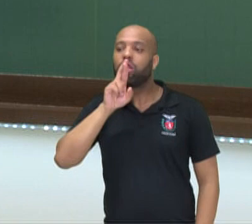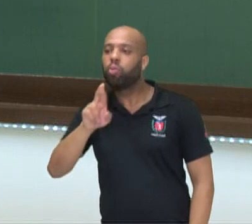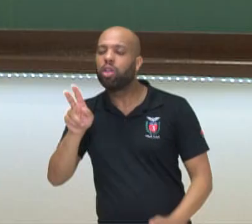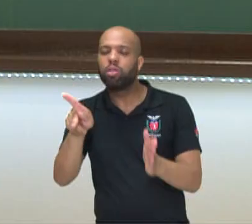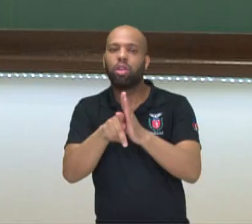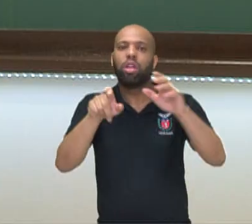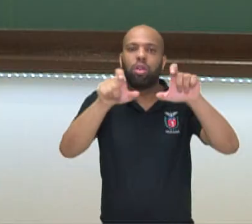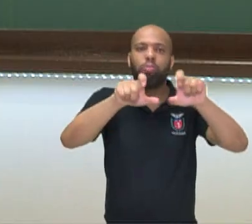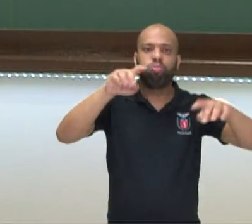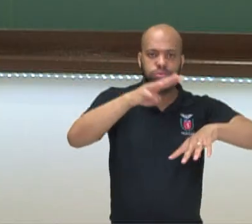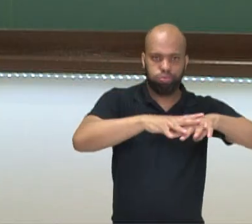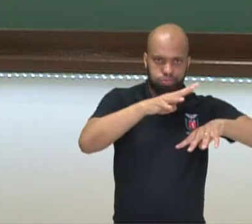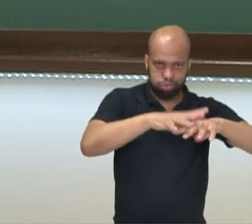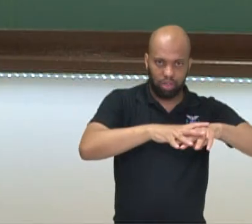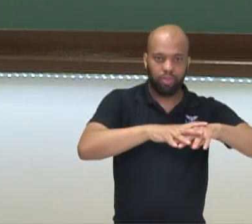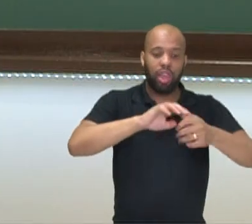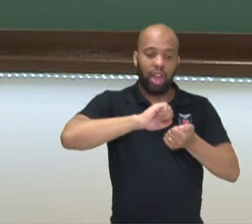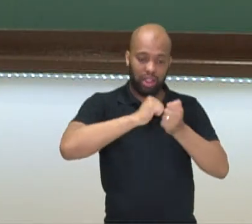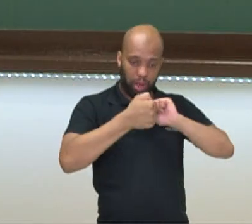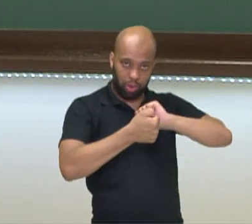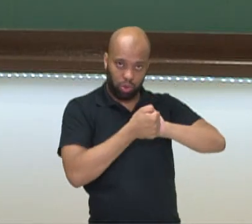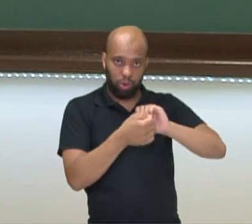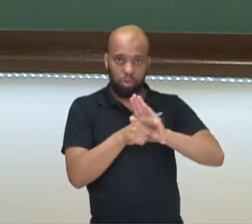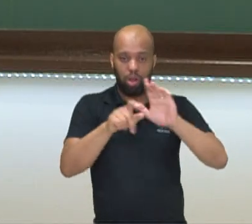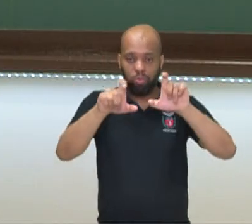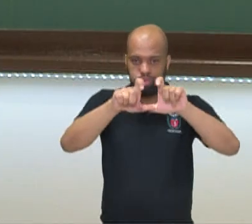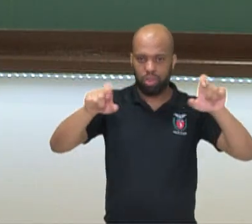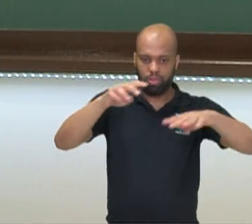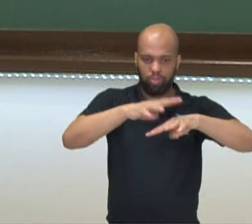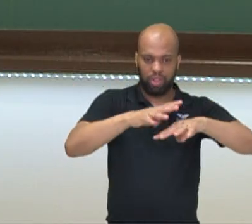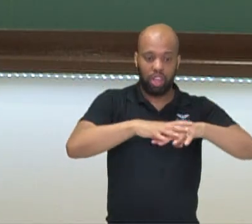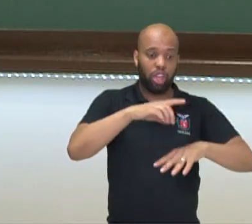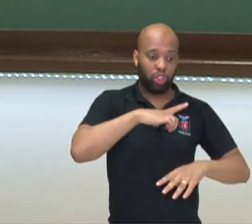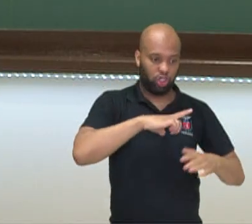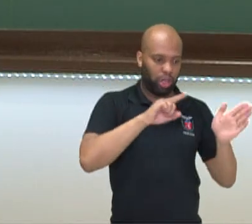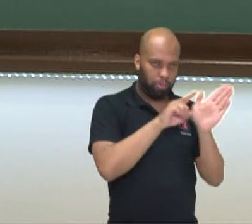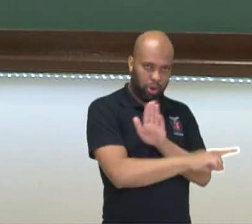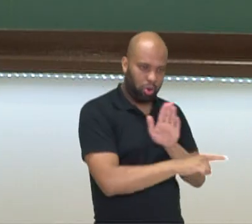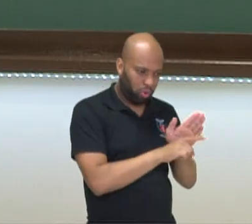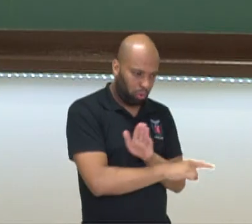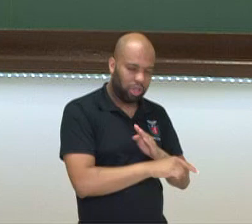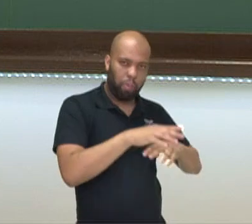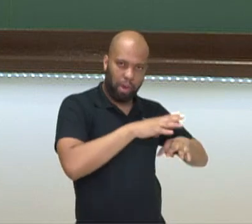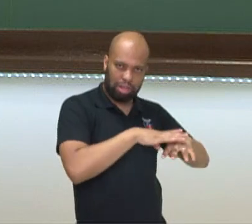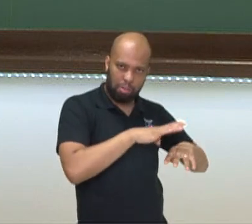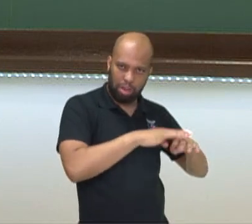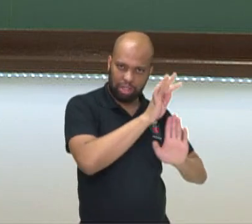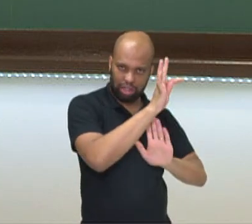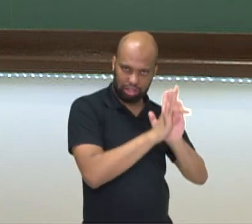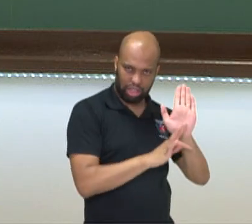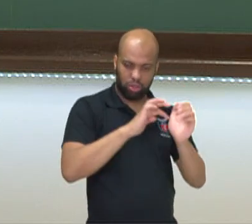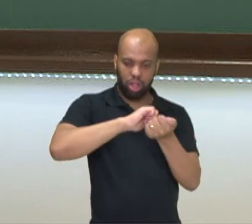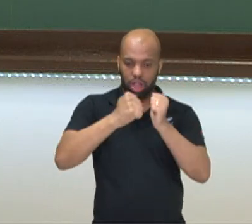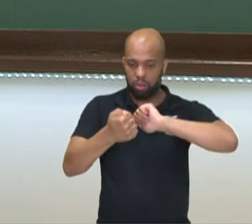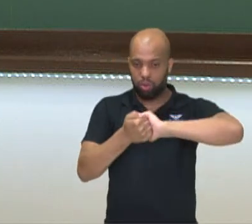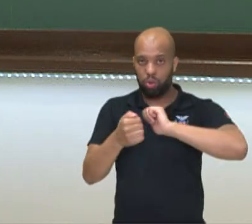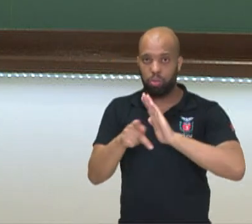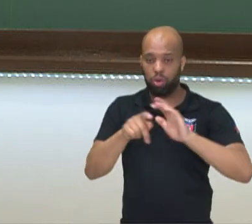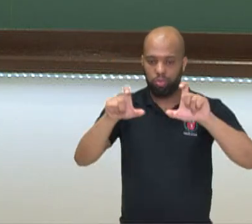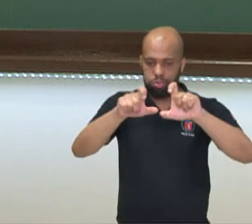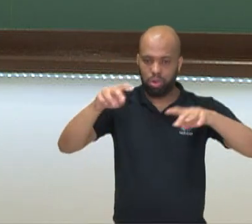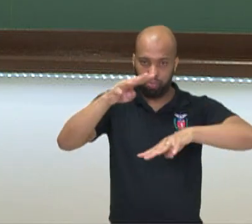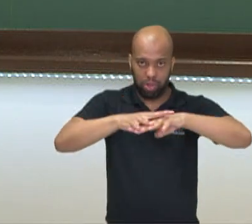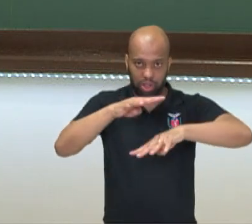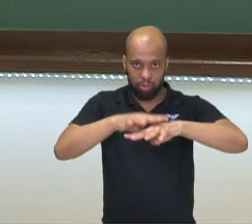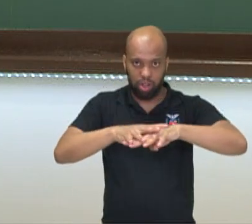Então, nós pegamos o problema, transformamos numa expressão algébrica e substituímos as letras por valores específicos para